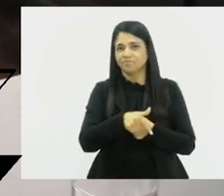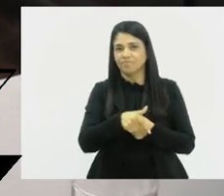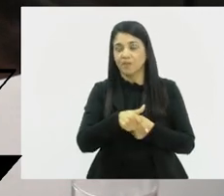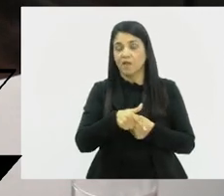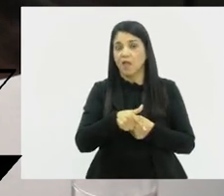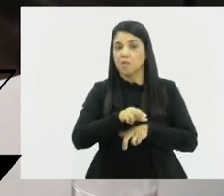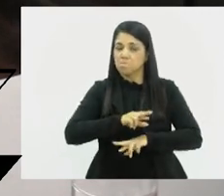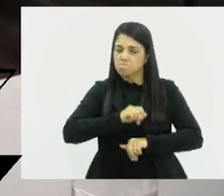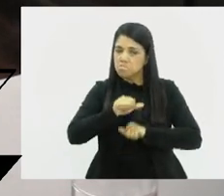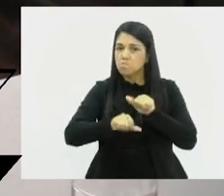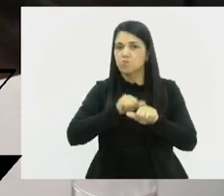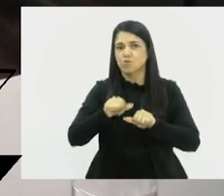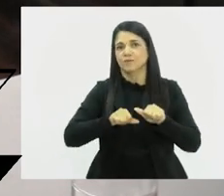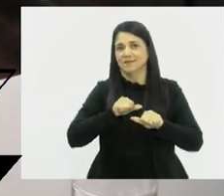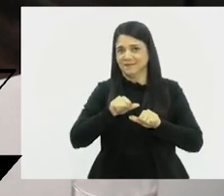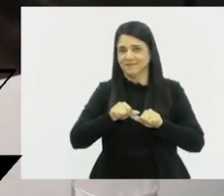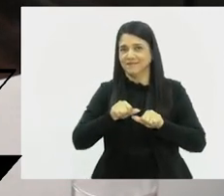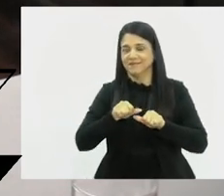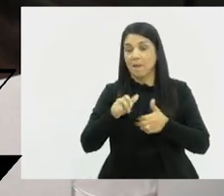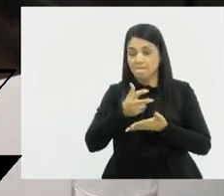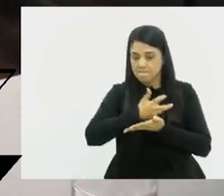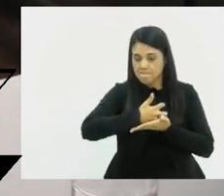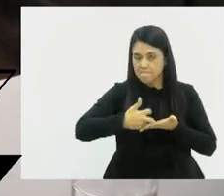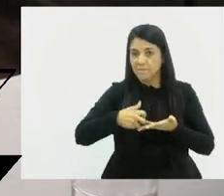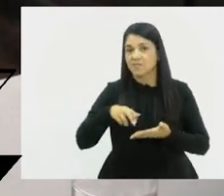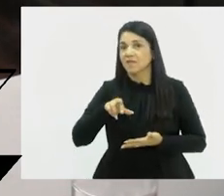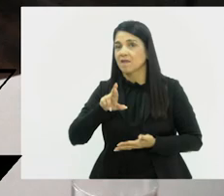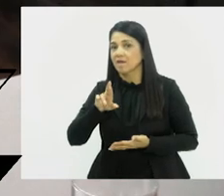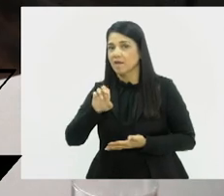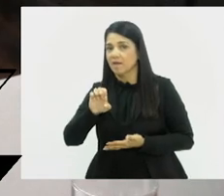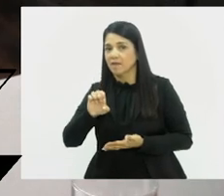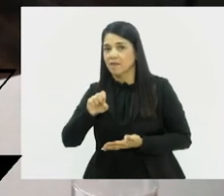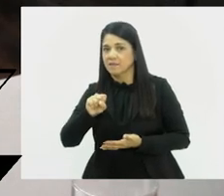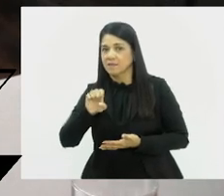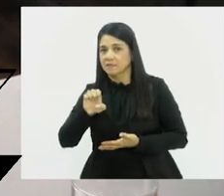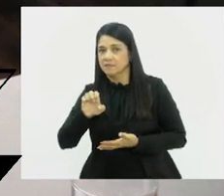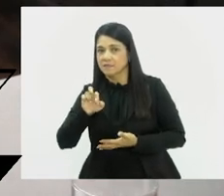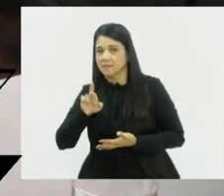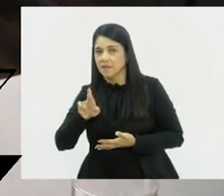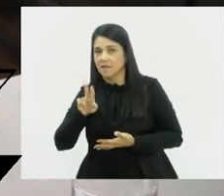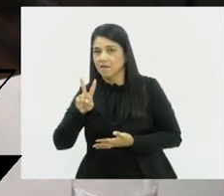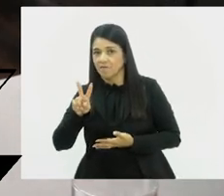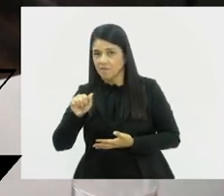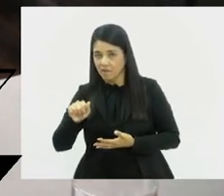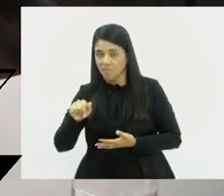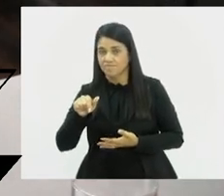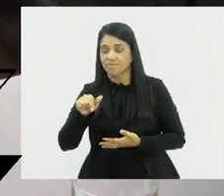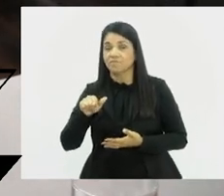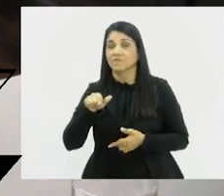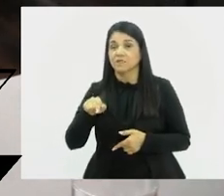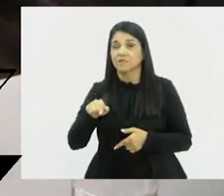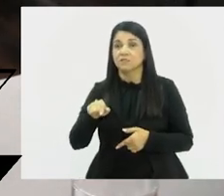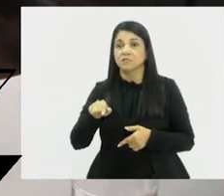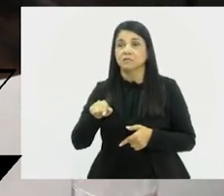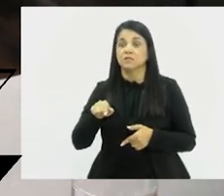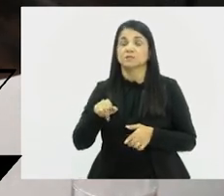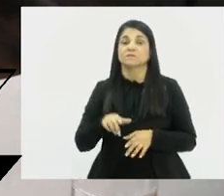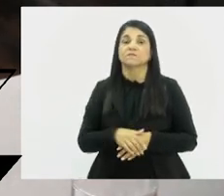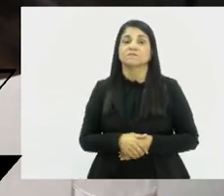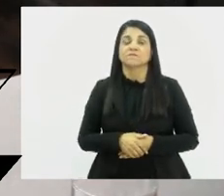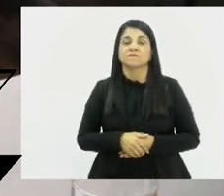mudar de figura. É o tipo penal reserva, que a gente chama no direito penal, e ele não é aplicado nesses